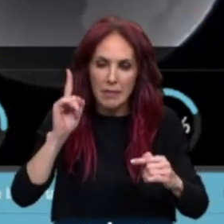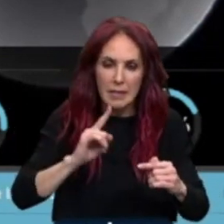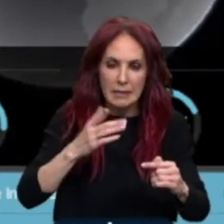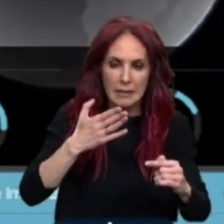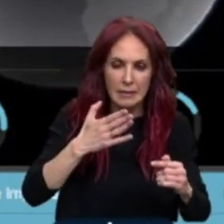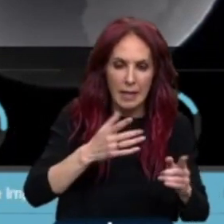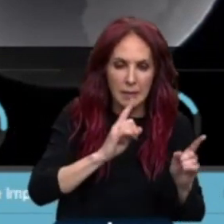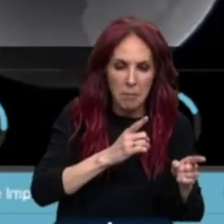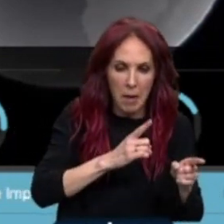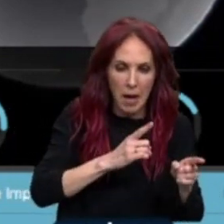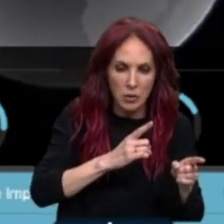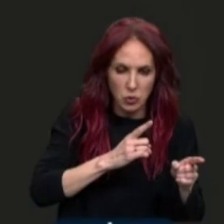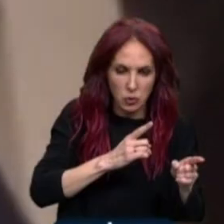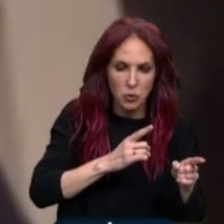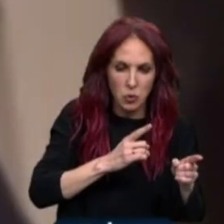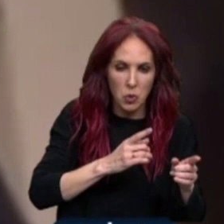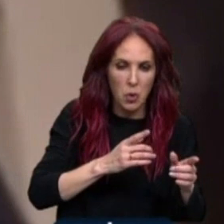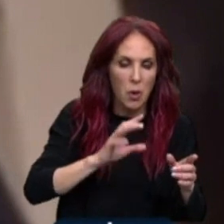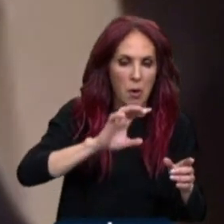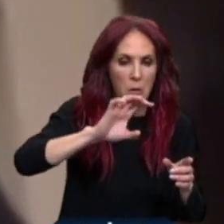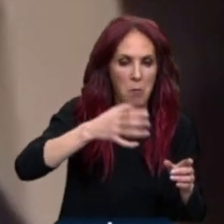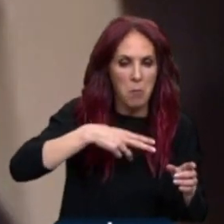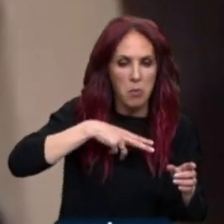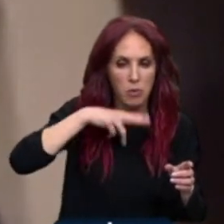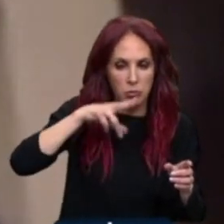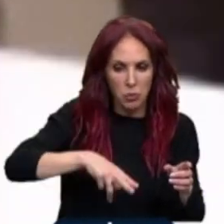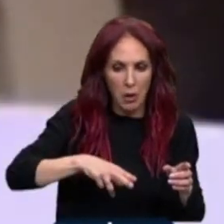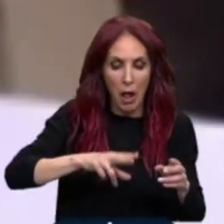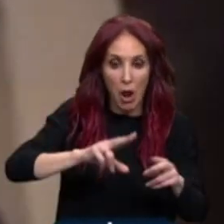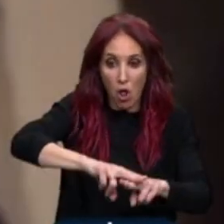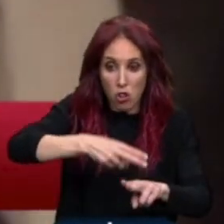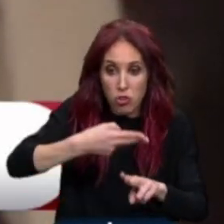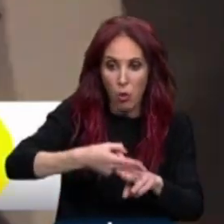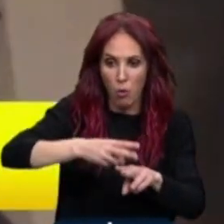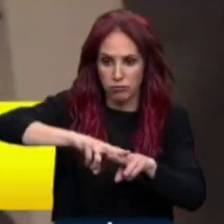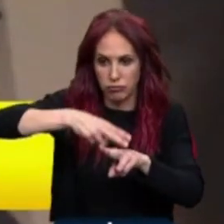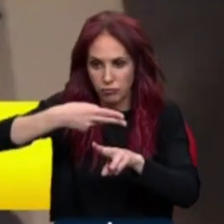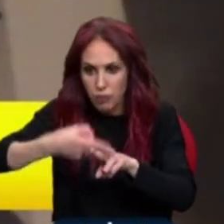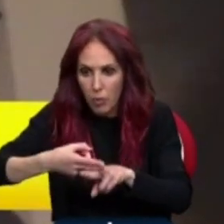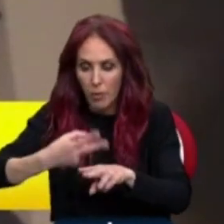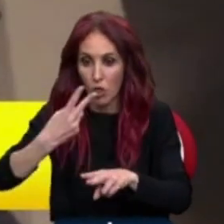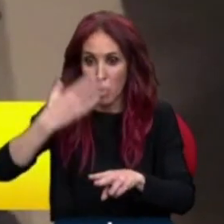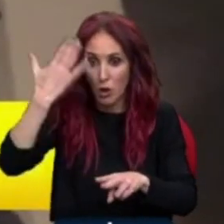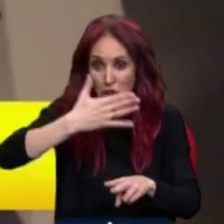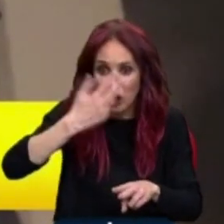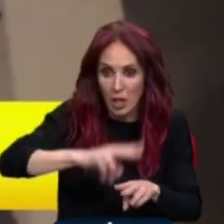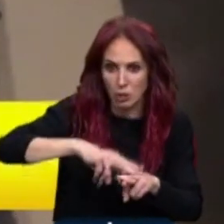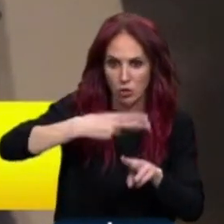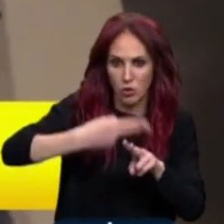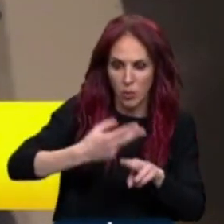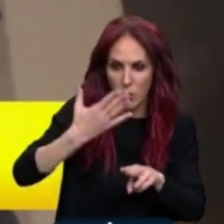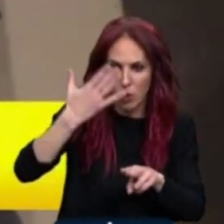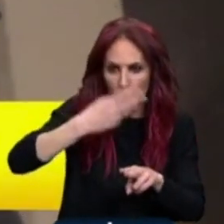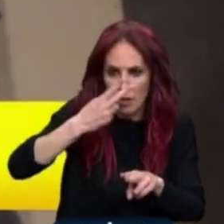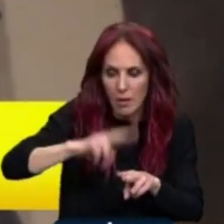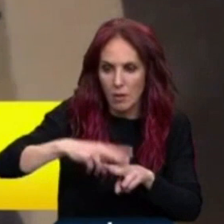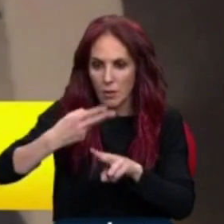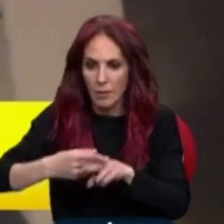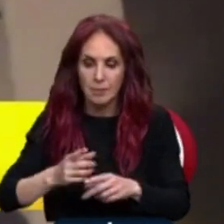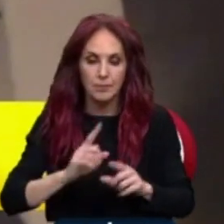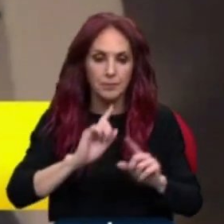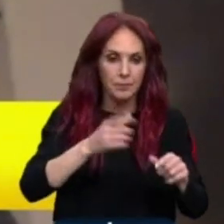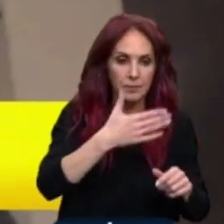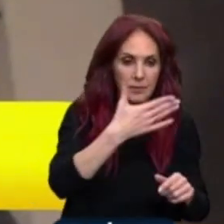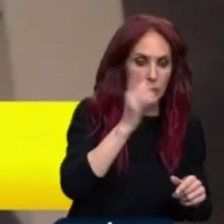o país estava a duplicar de casos a cada 2 dias. Depois, do dia 17 até ao